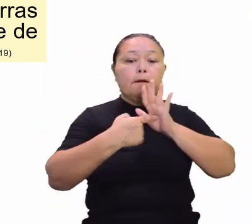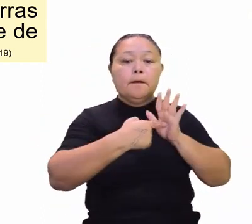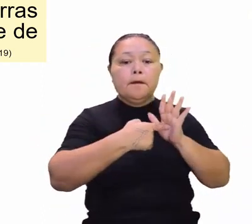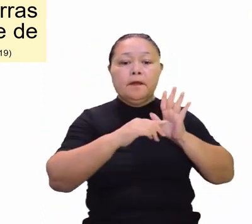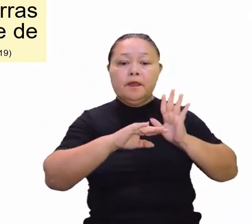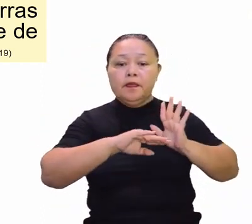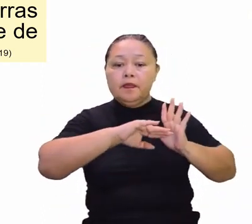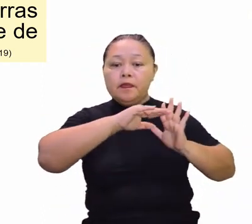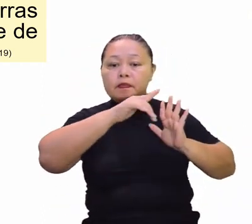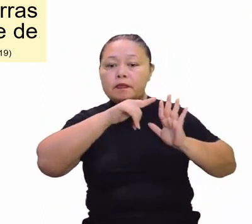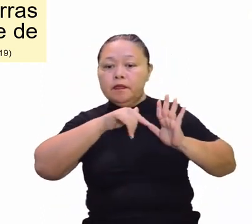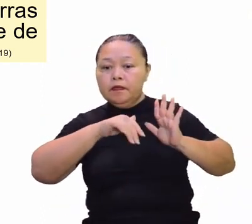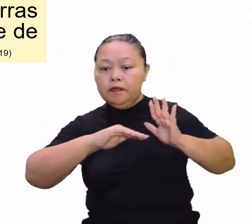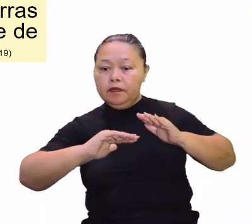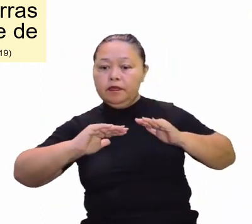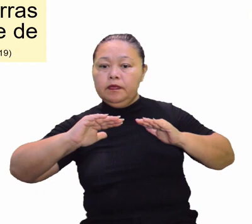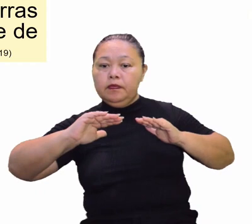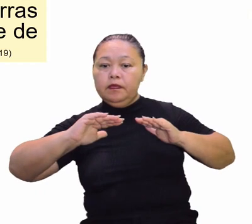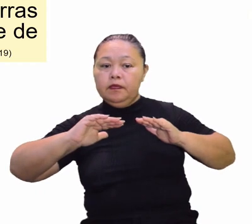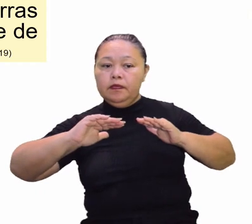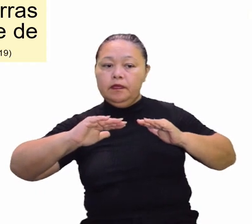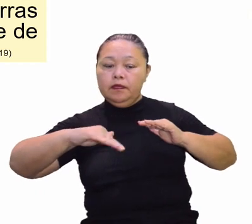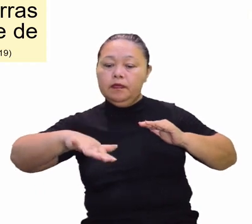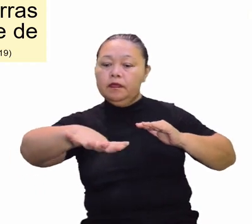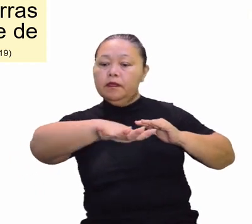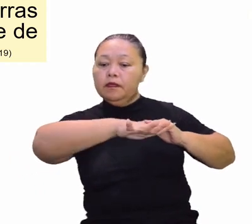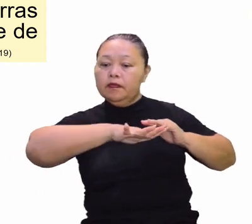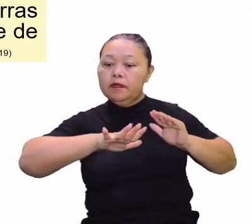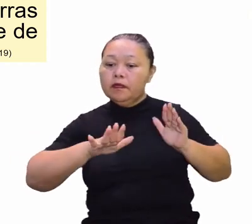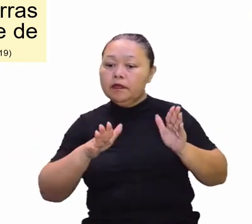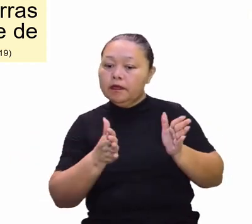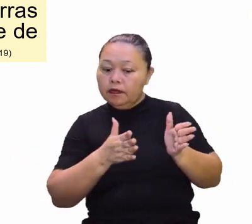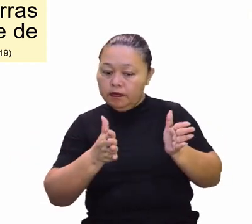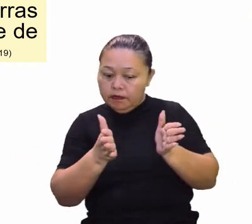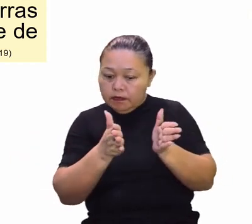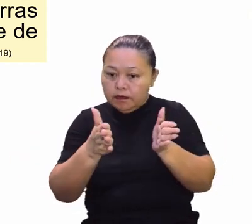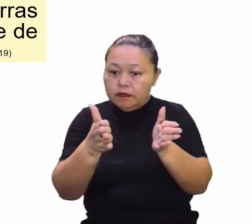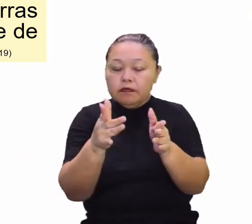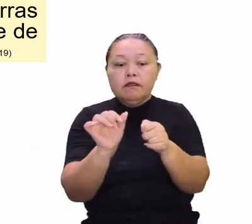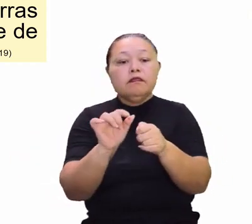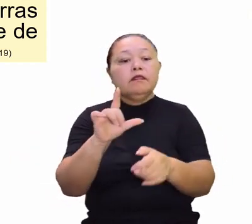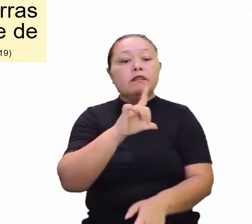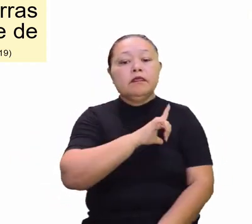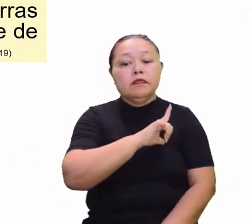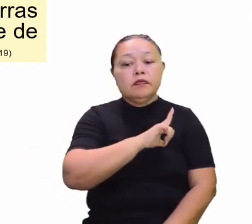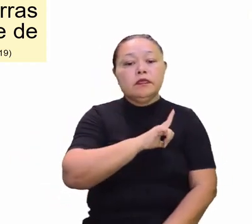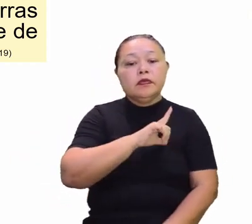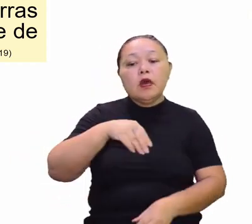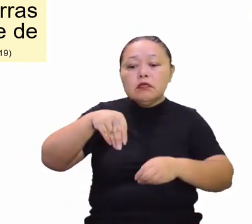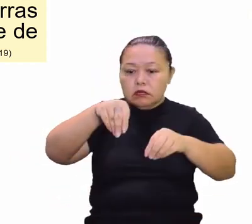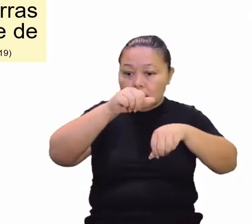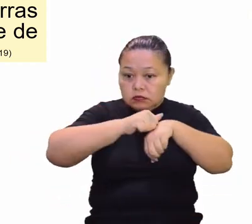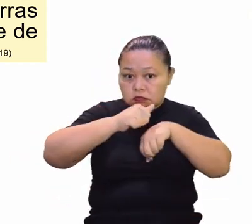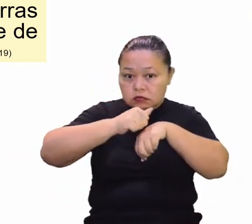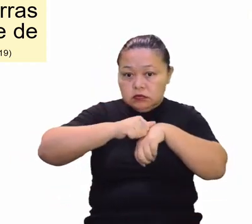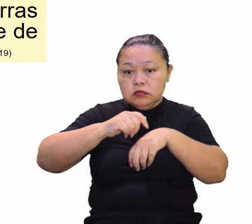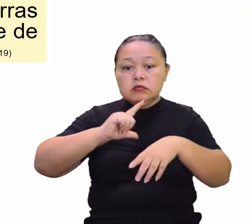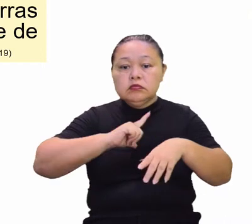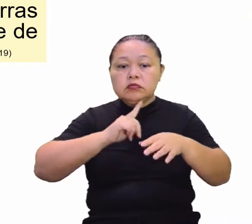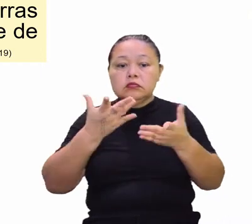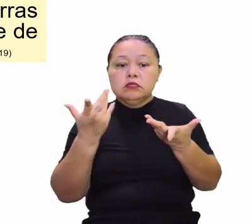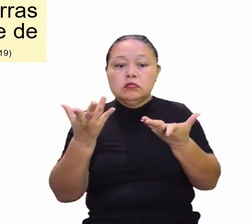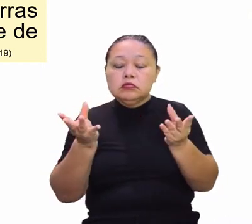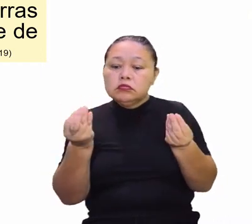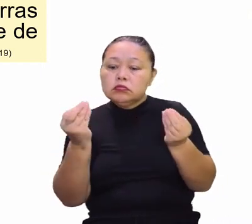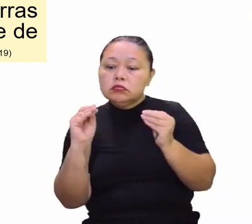apresentando vertentes, declives e vales estreitos. Existem ainda vários conjuntos de topografia